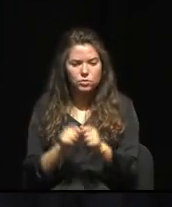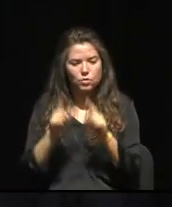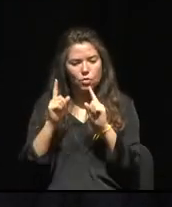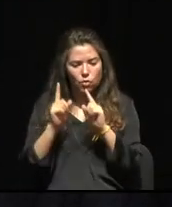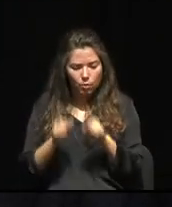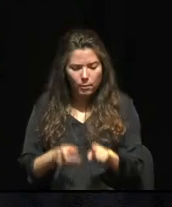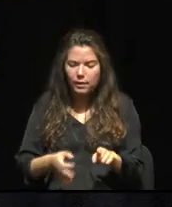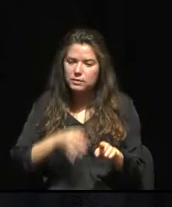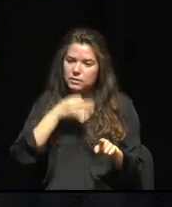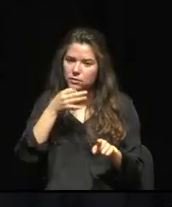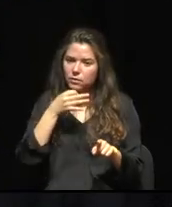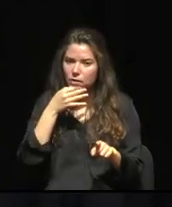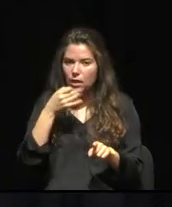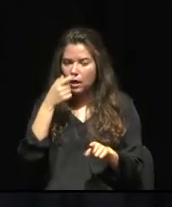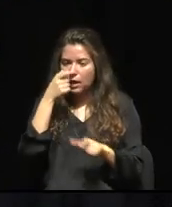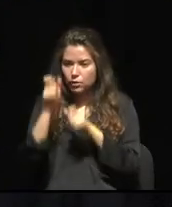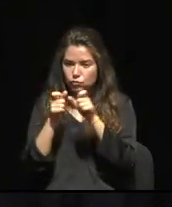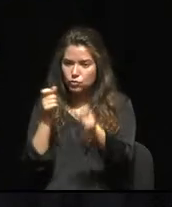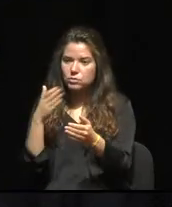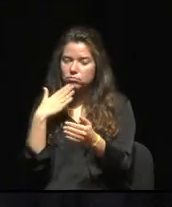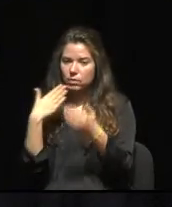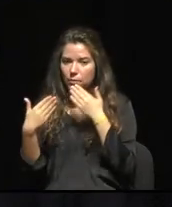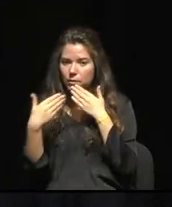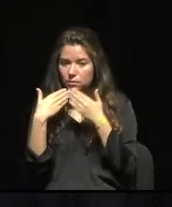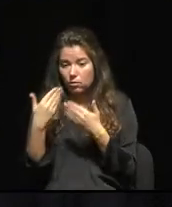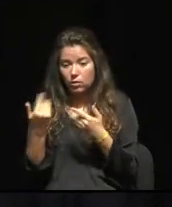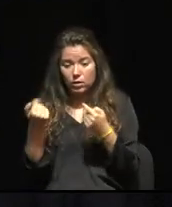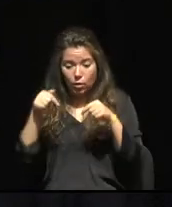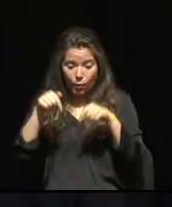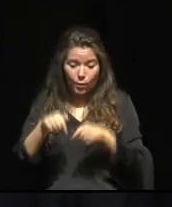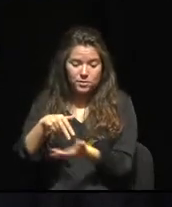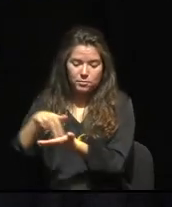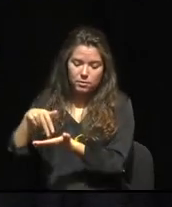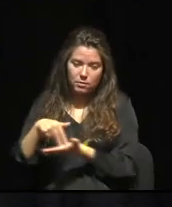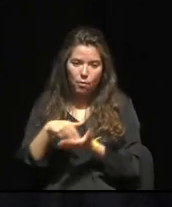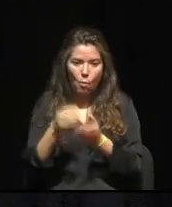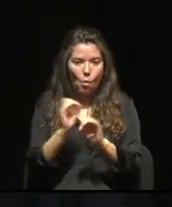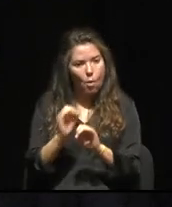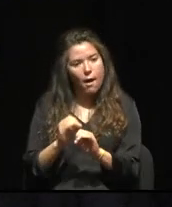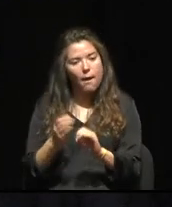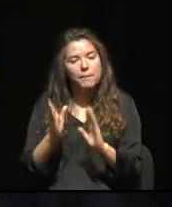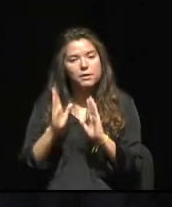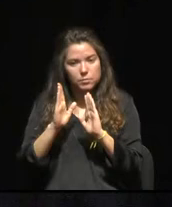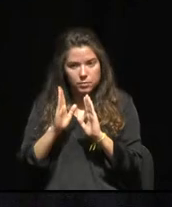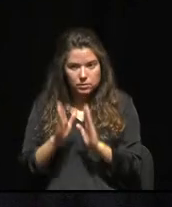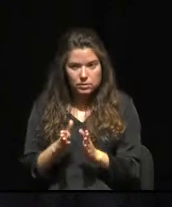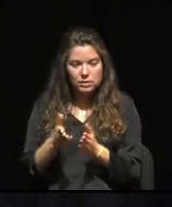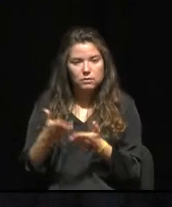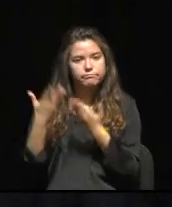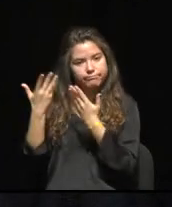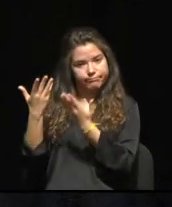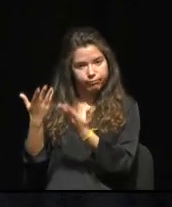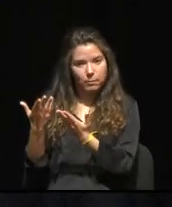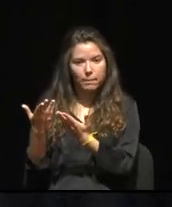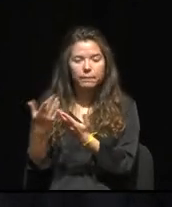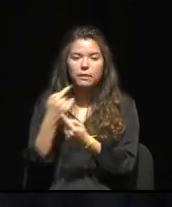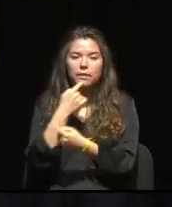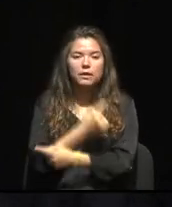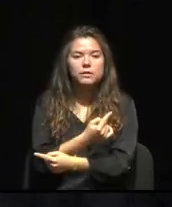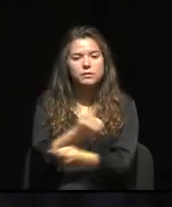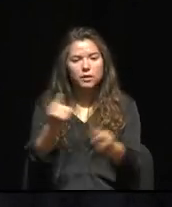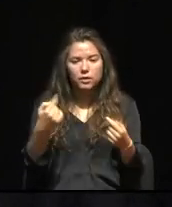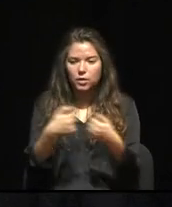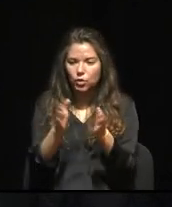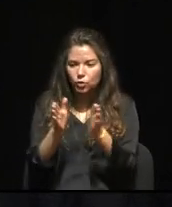intervenção dirigindo-me às peticionários e aos peticionários que ainda que não estejam aqui presentes merecem esta devida nota saudando Todas as